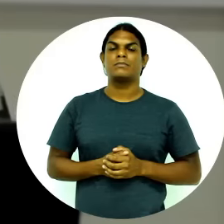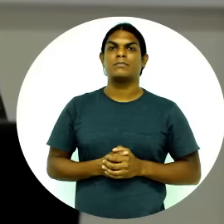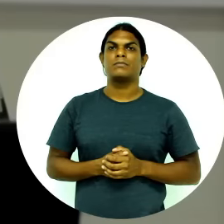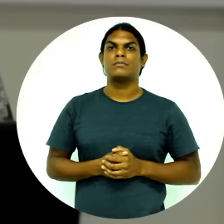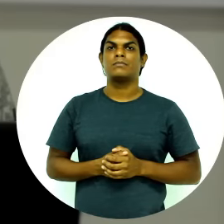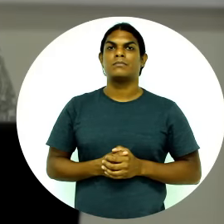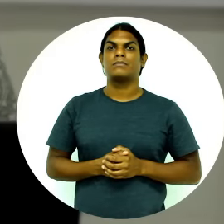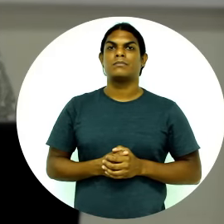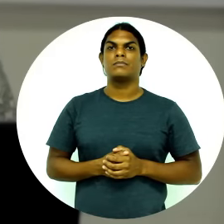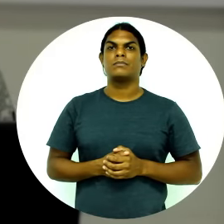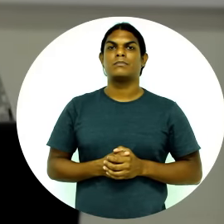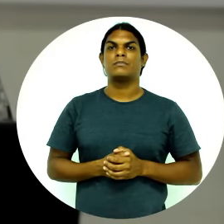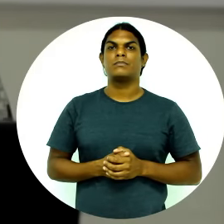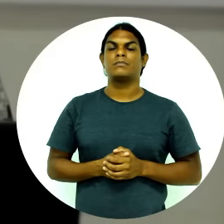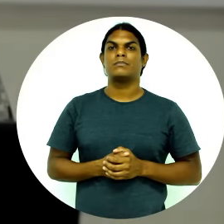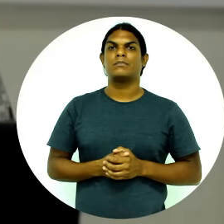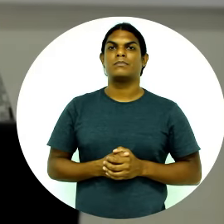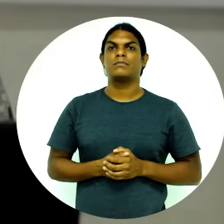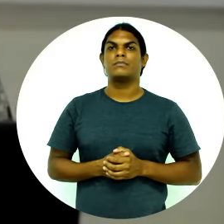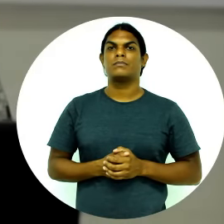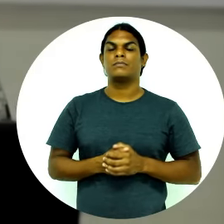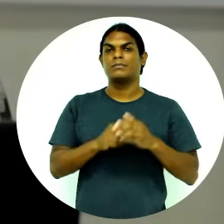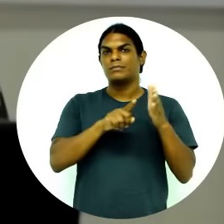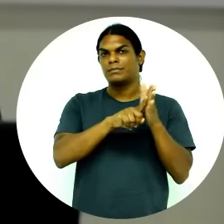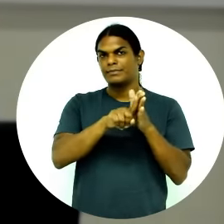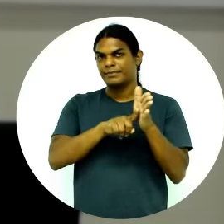pouco conclusiva a respeito dos resultados.